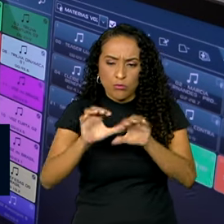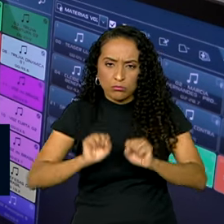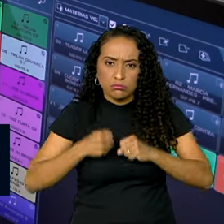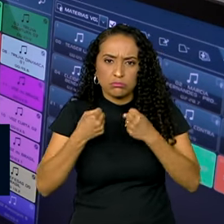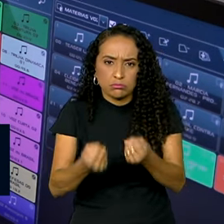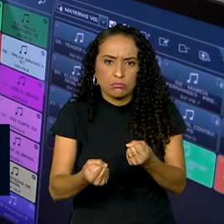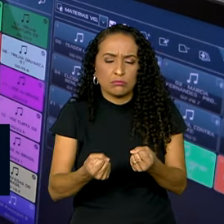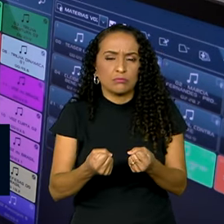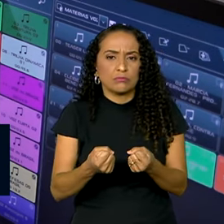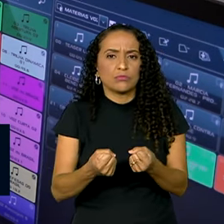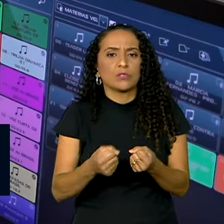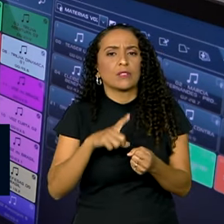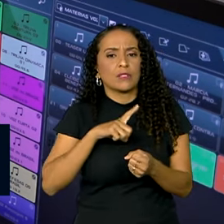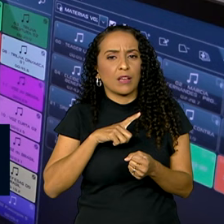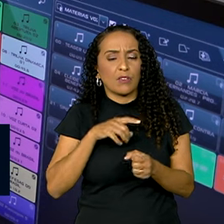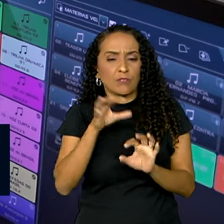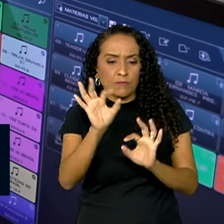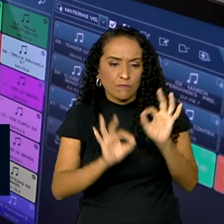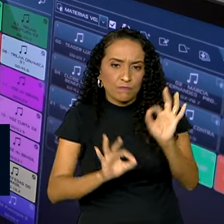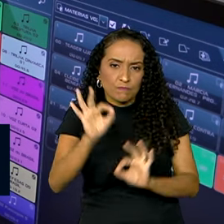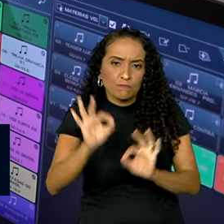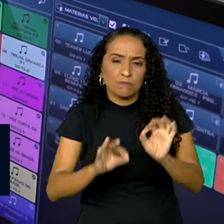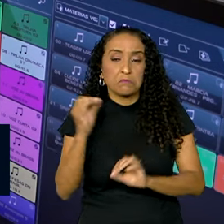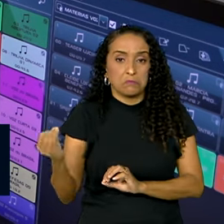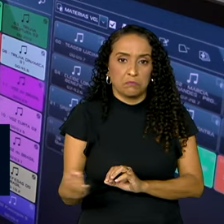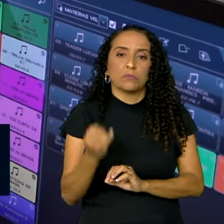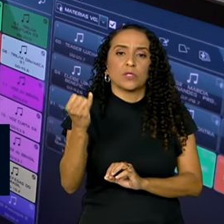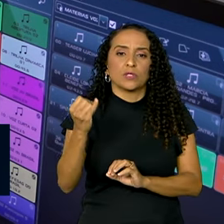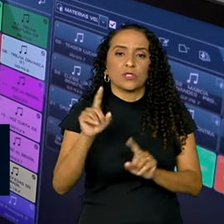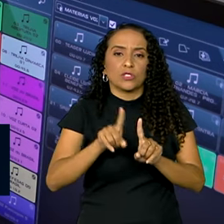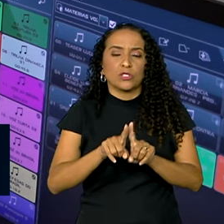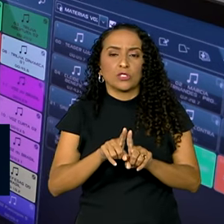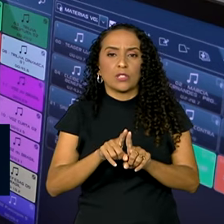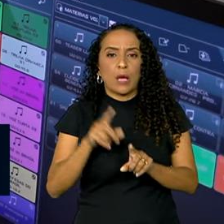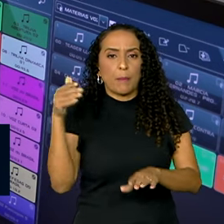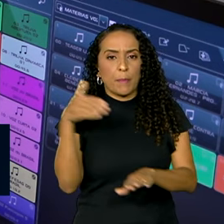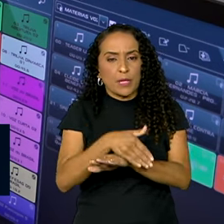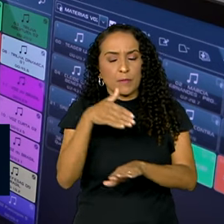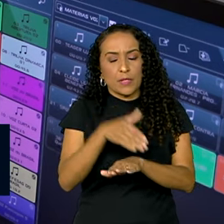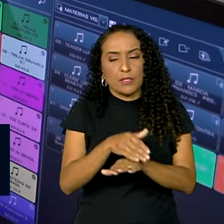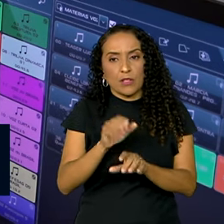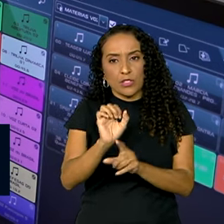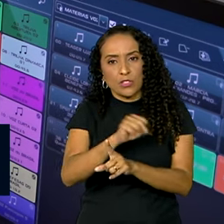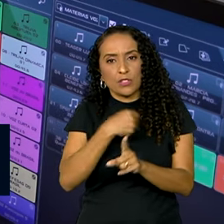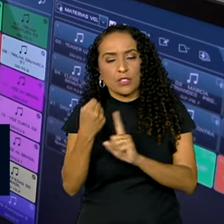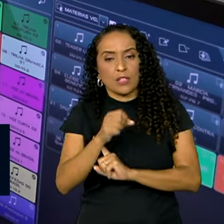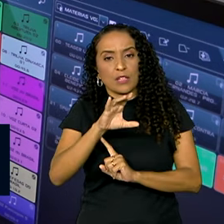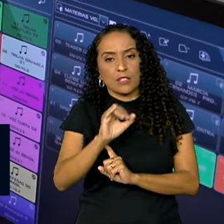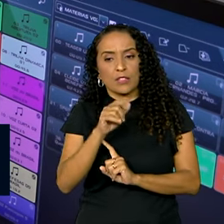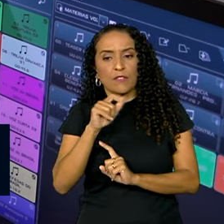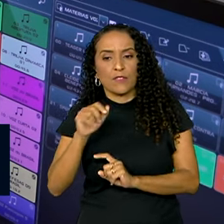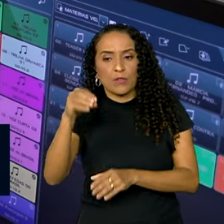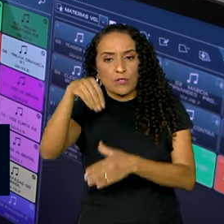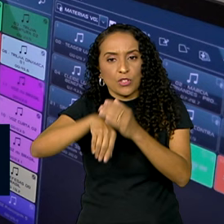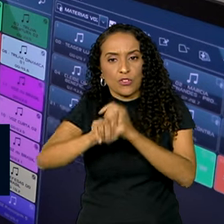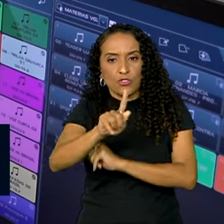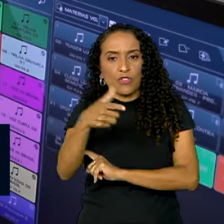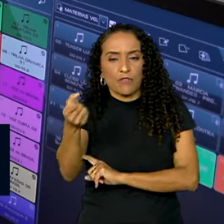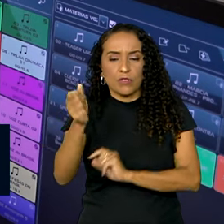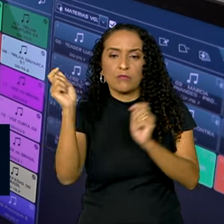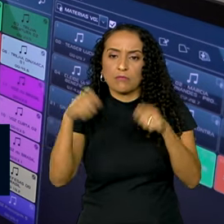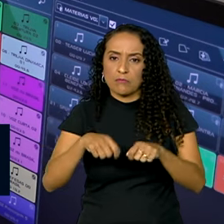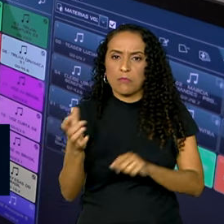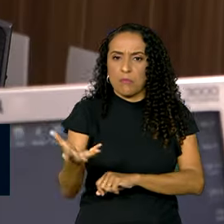Então foi uma elaboração importante para que a participação da sociedade civil no G20 seja